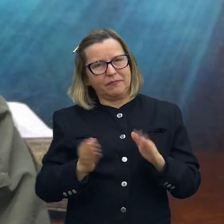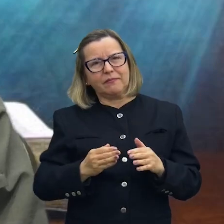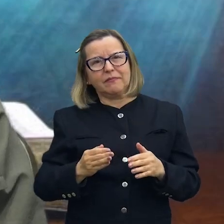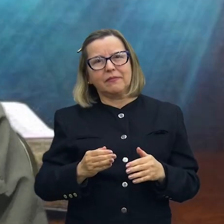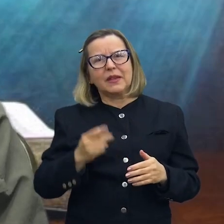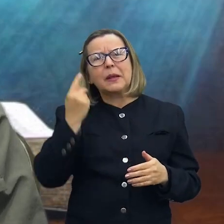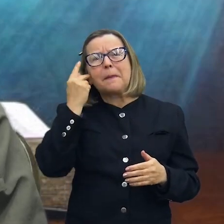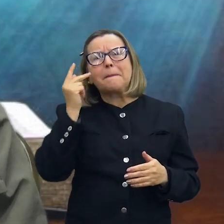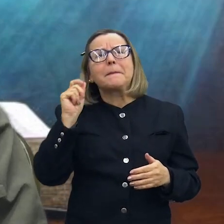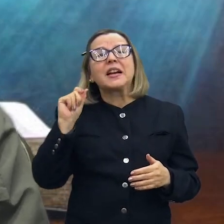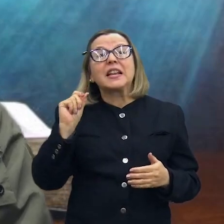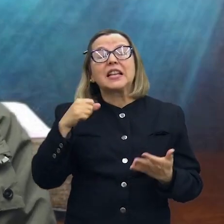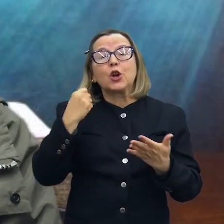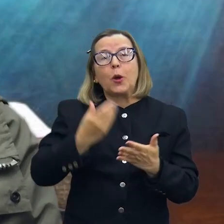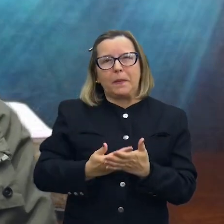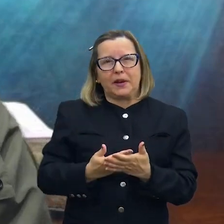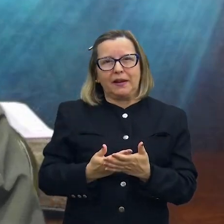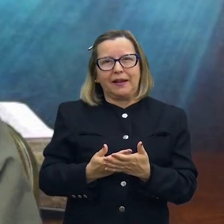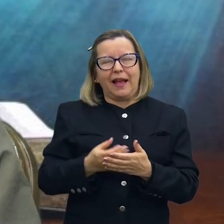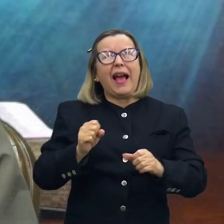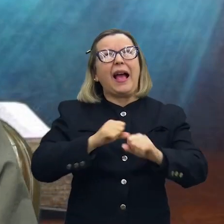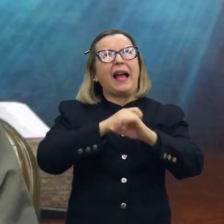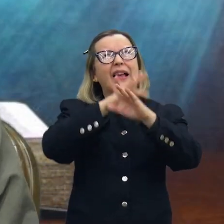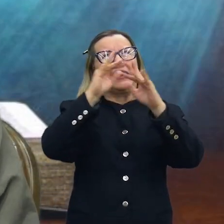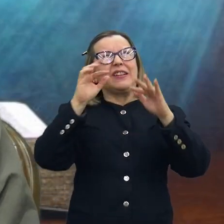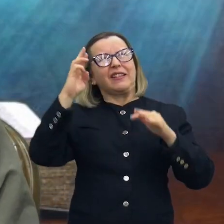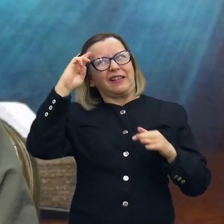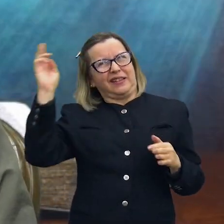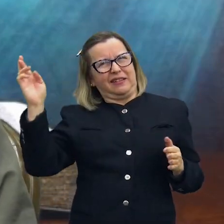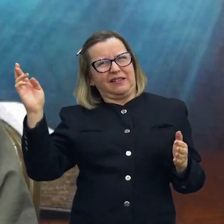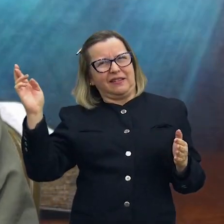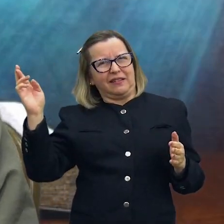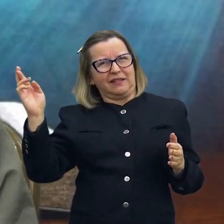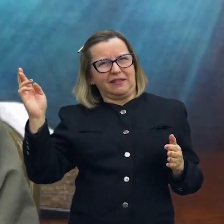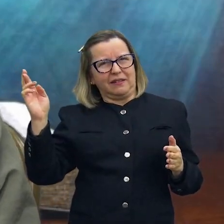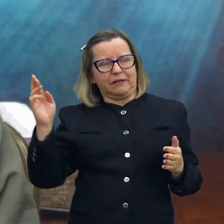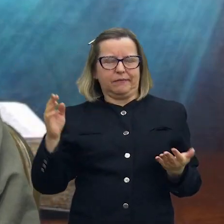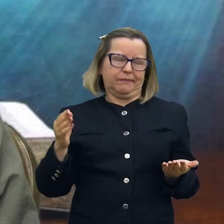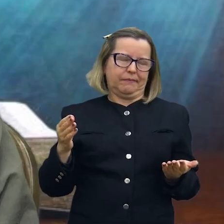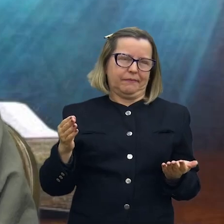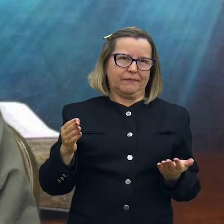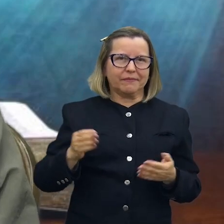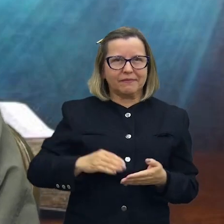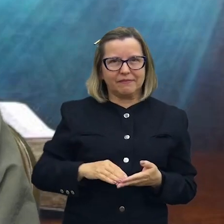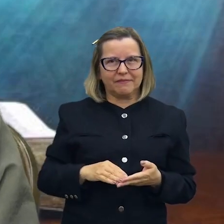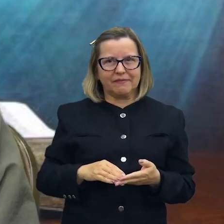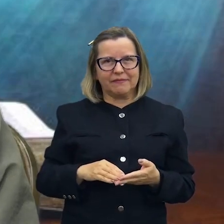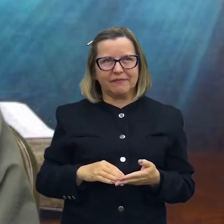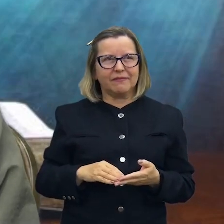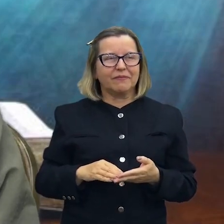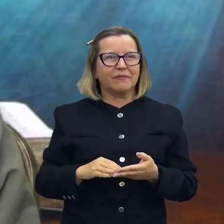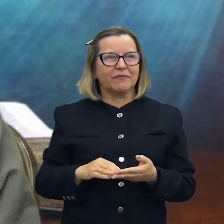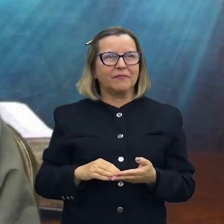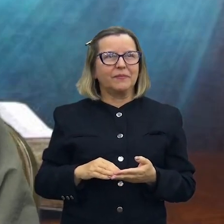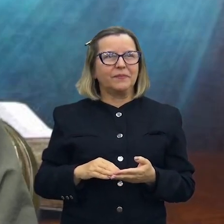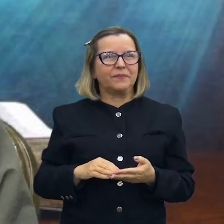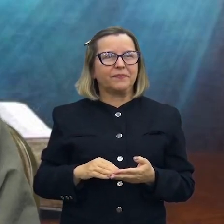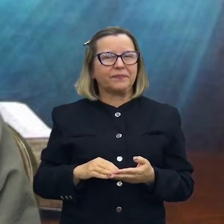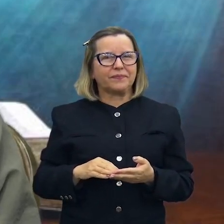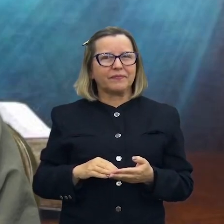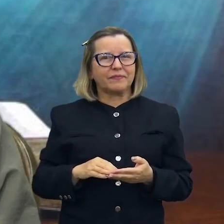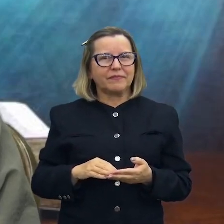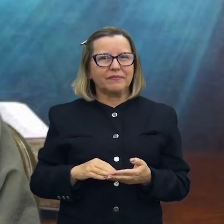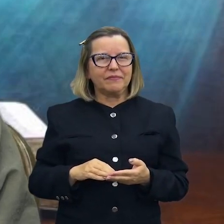glorificar o Senhor. Não caia nessa, sabe? Não caia nessa. Eu sou mestre em pensar isto